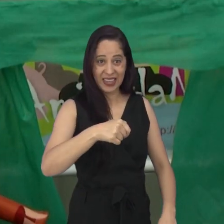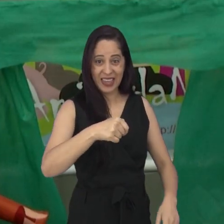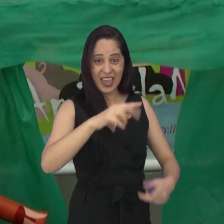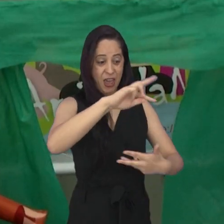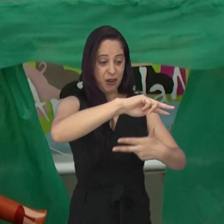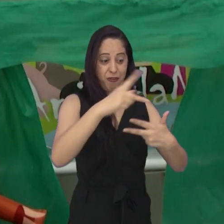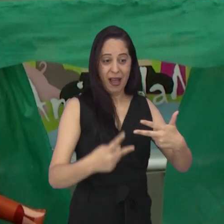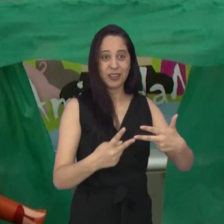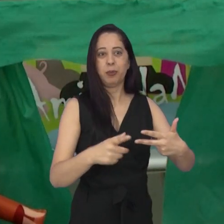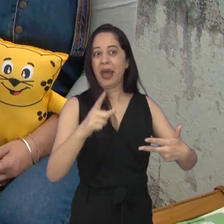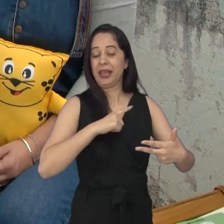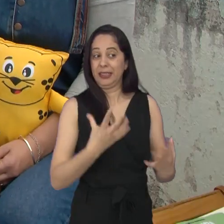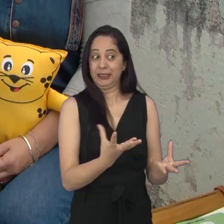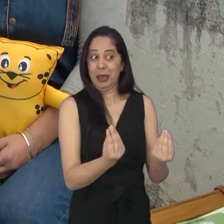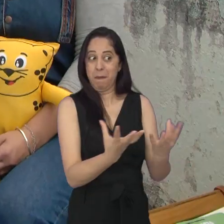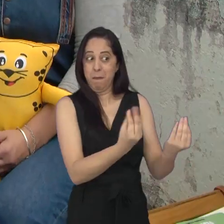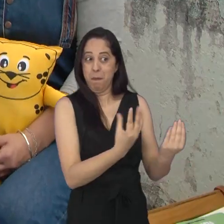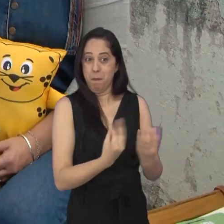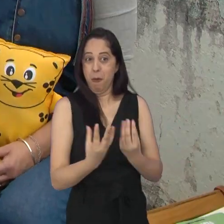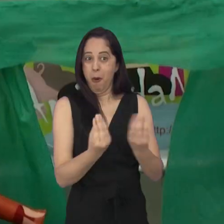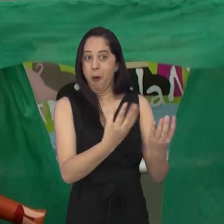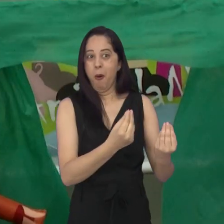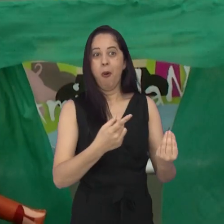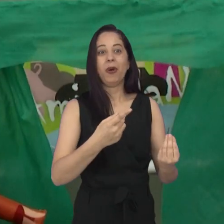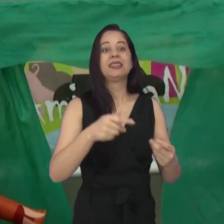né? Você balança uma árvore, cai mineiro.